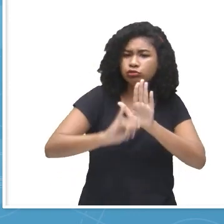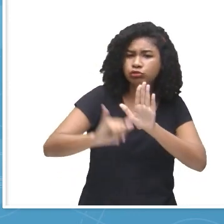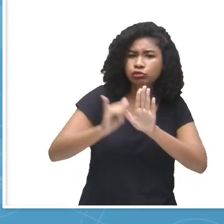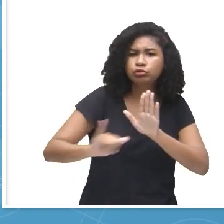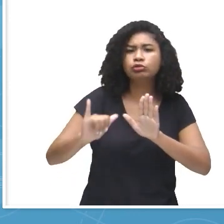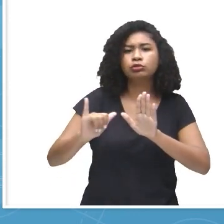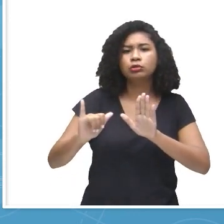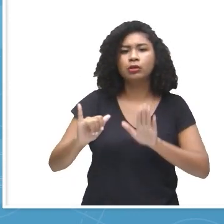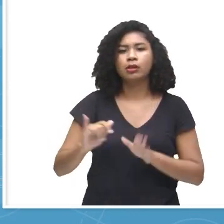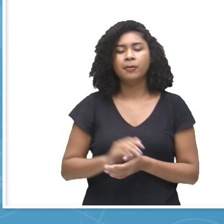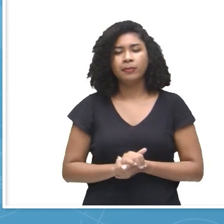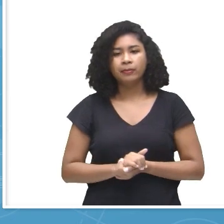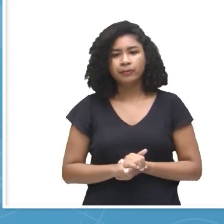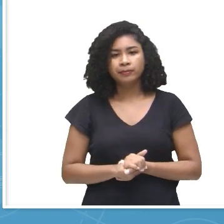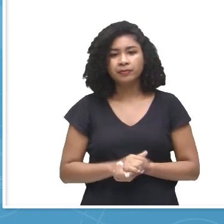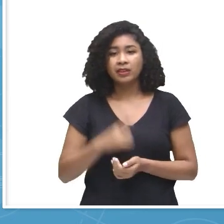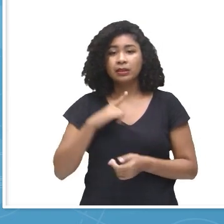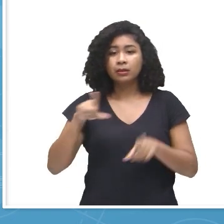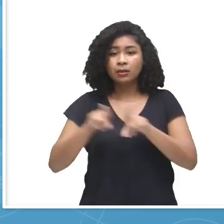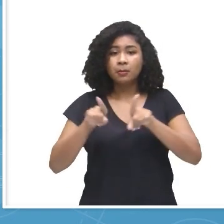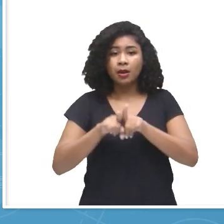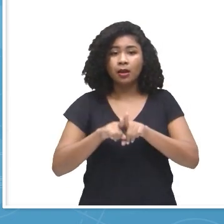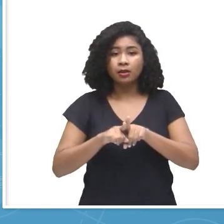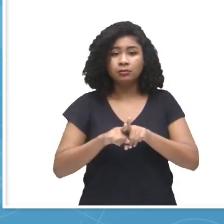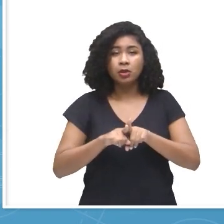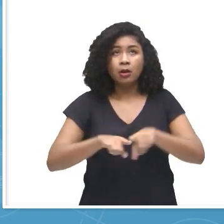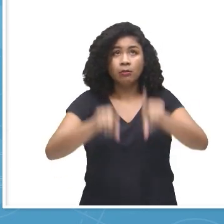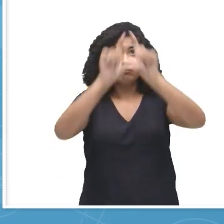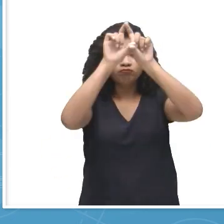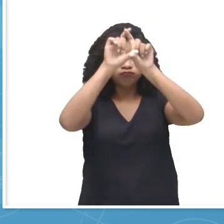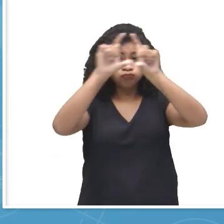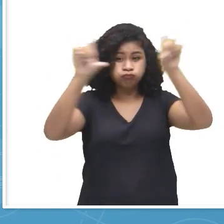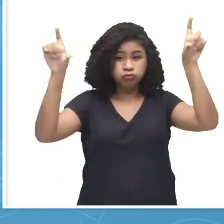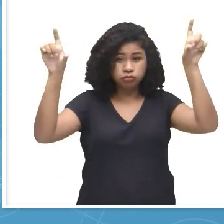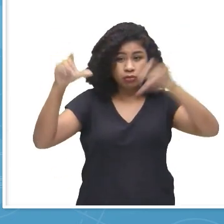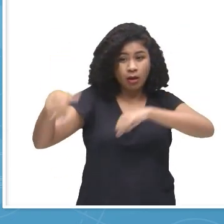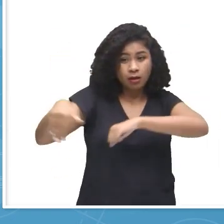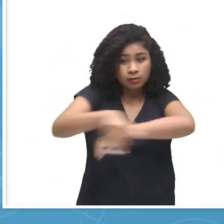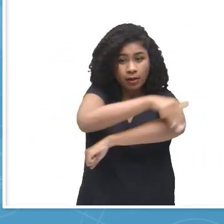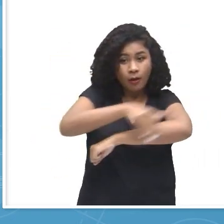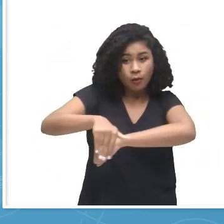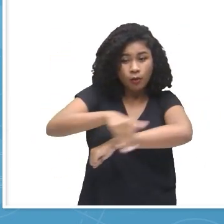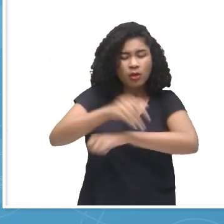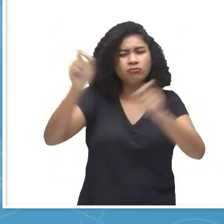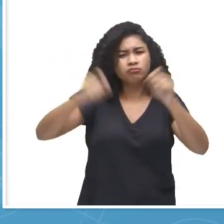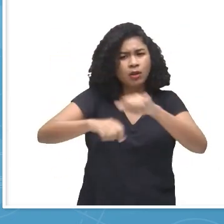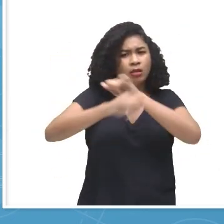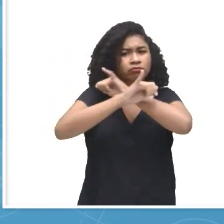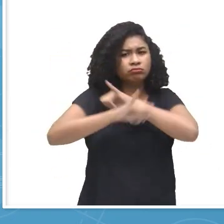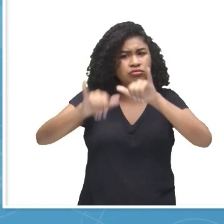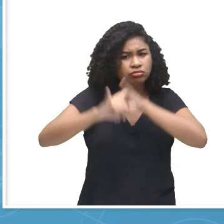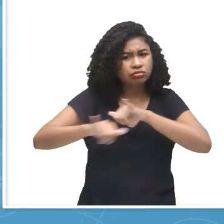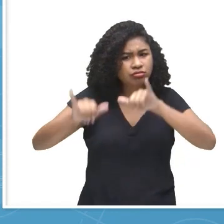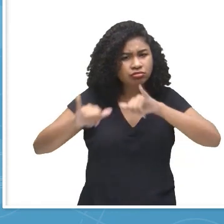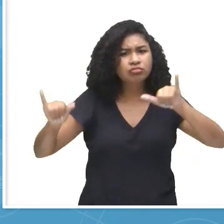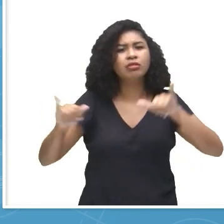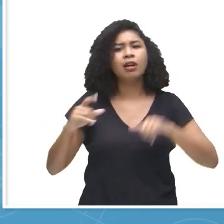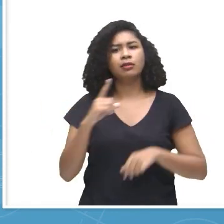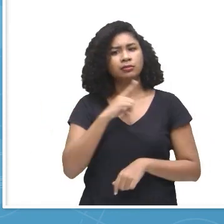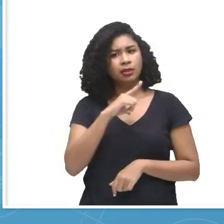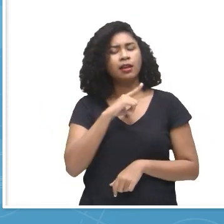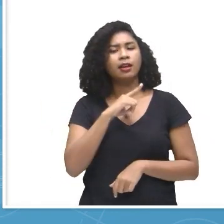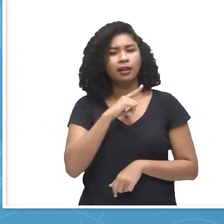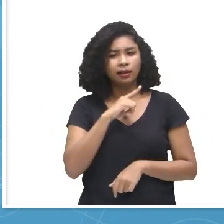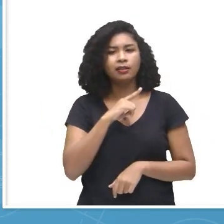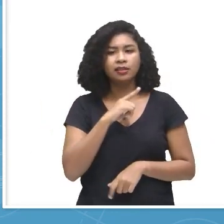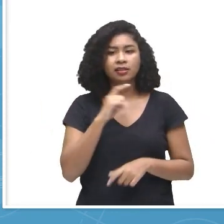temos outdoor. Olha aí a nossa propaganda do Aula em Casa. Então, eles colocam, né, essas propagandas no outdoor